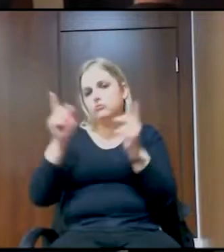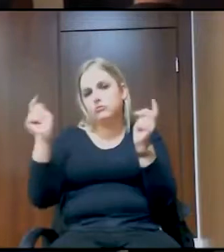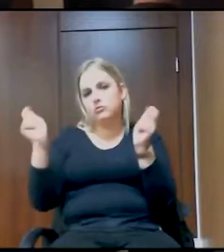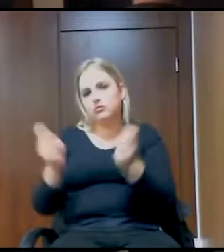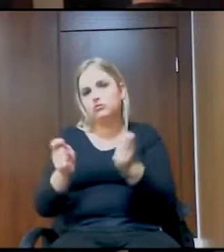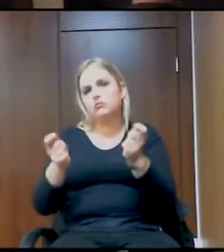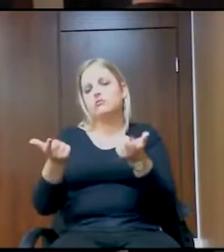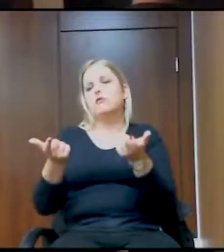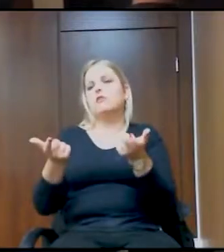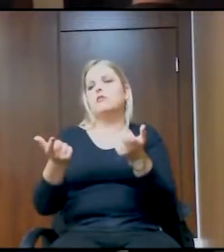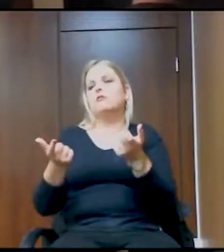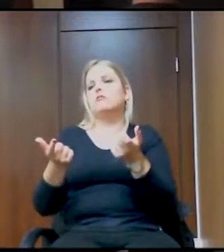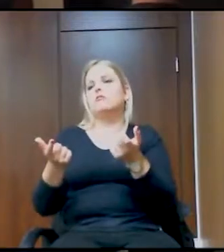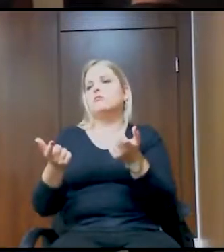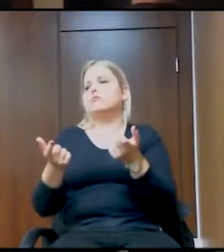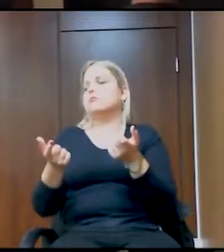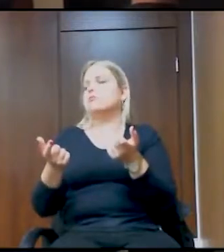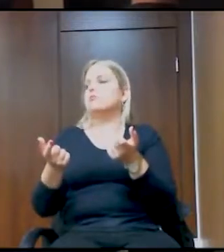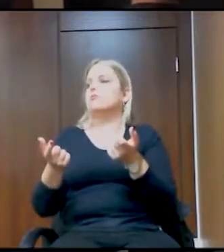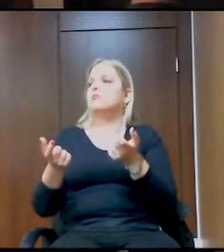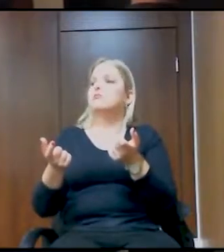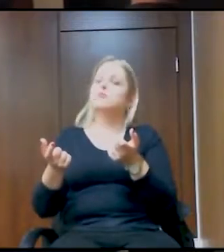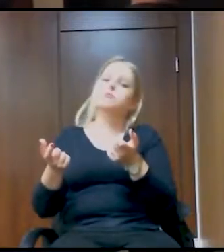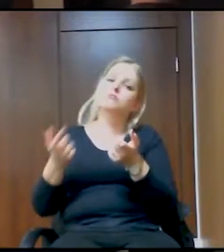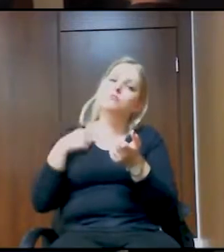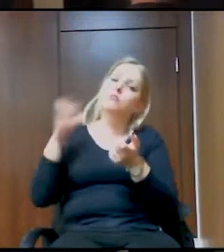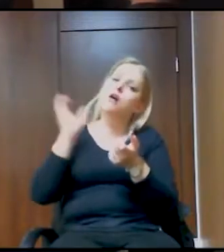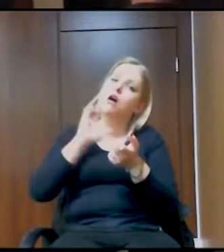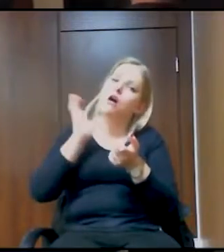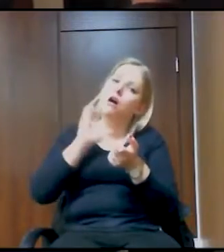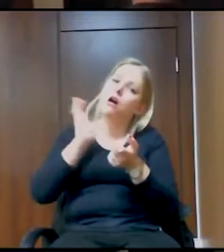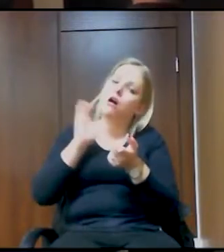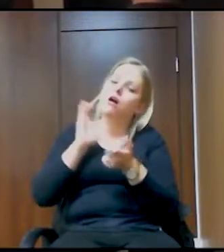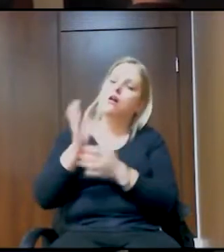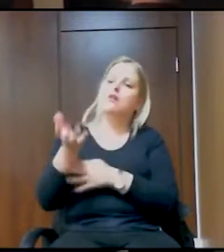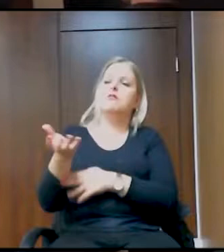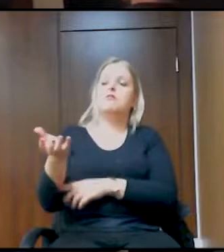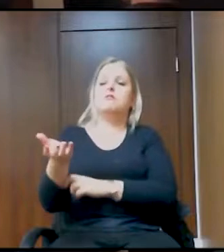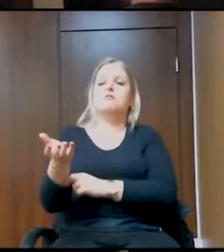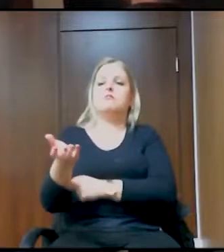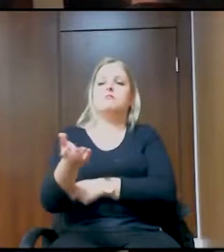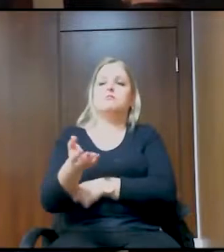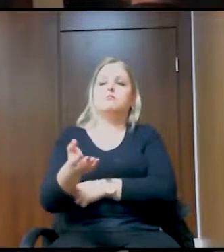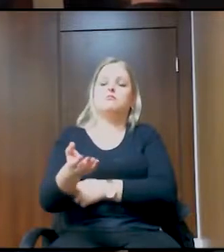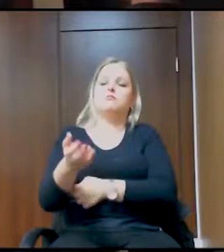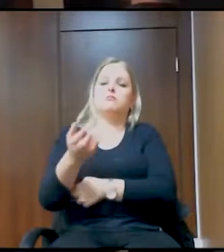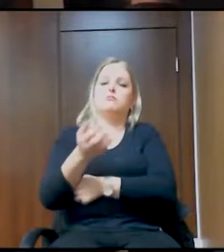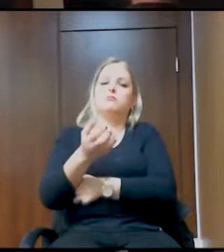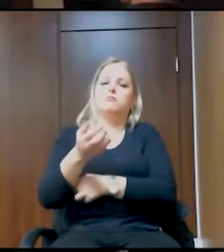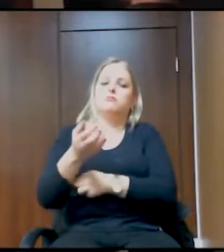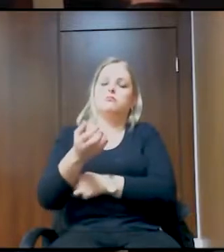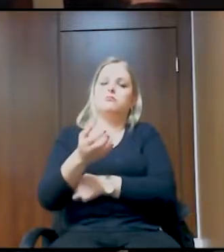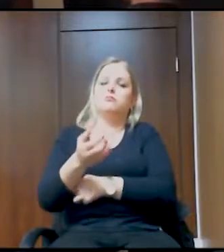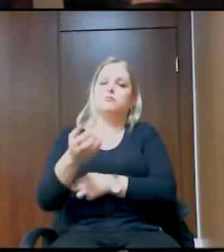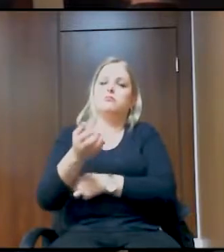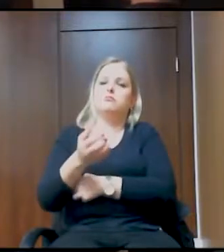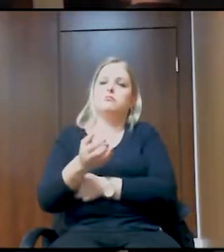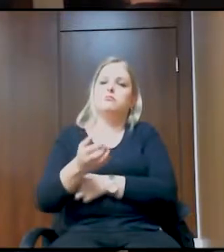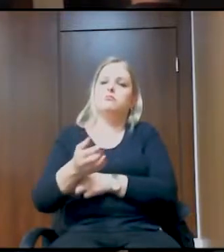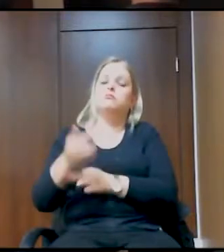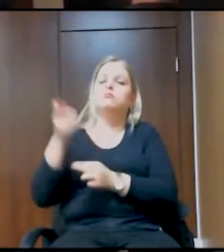assim um pouco mais de rapidez em lo que vai se construir e tudo, para poder